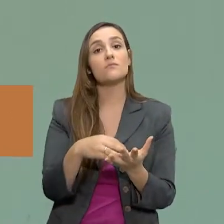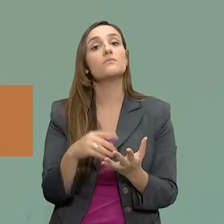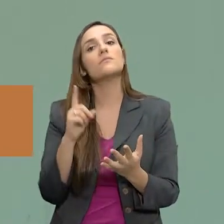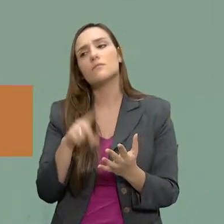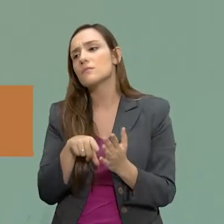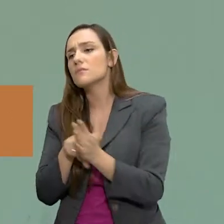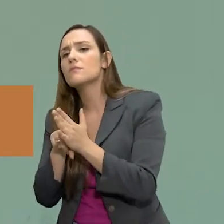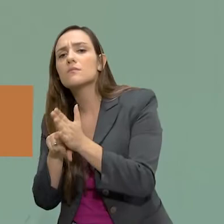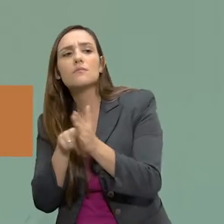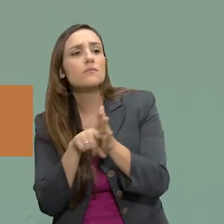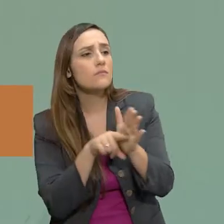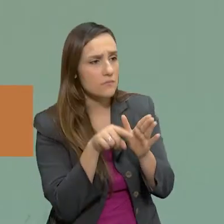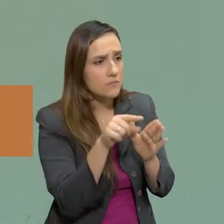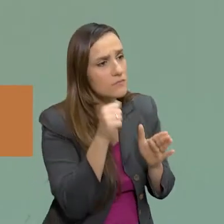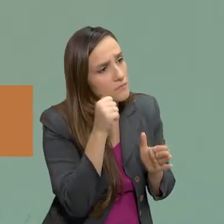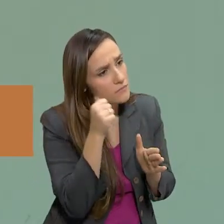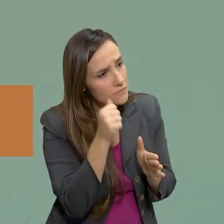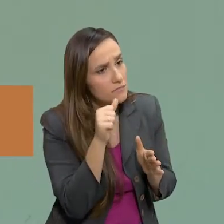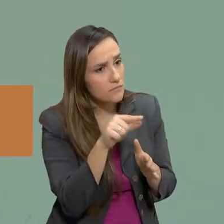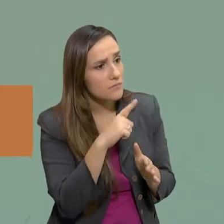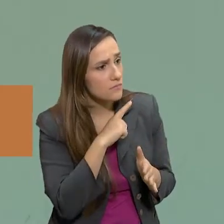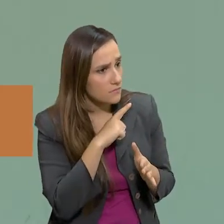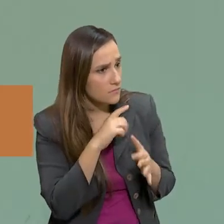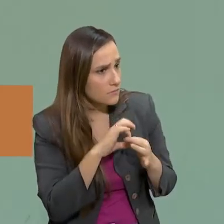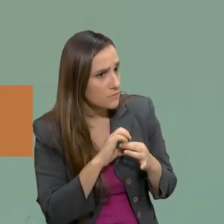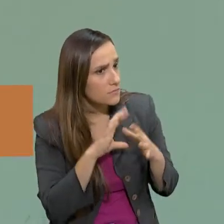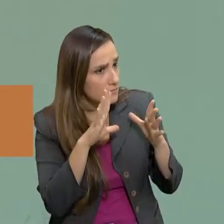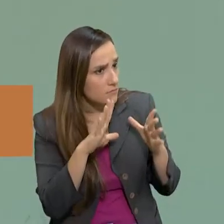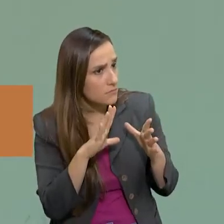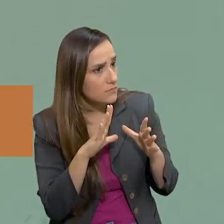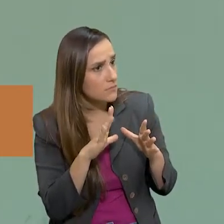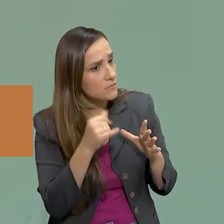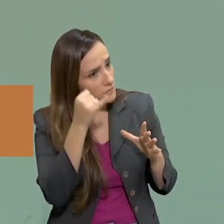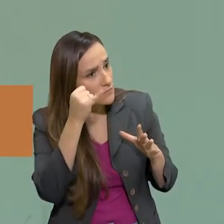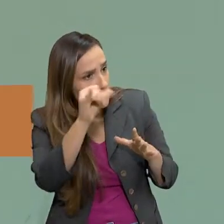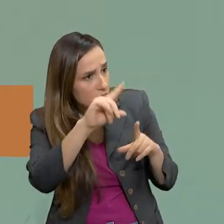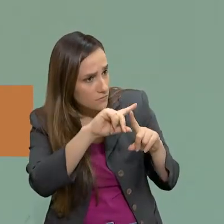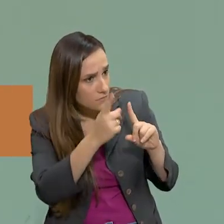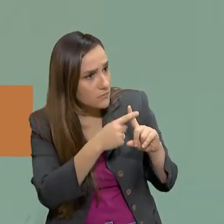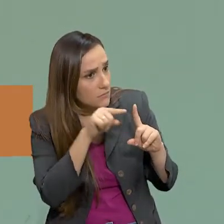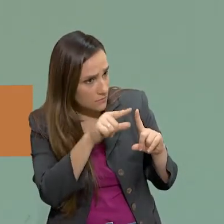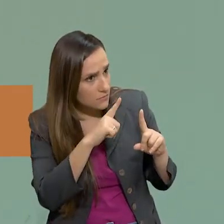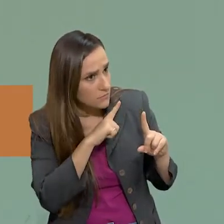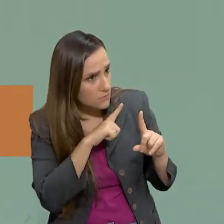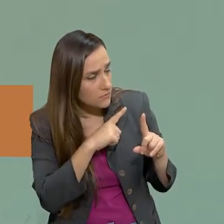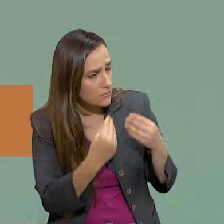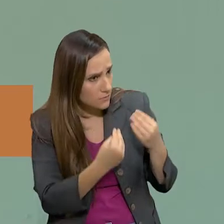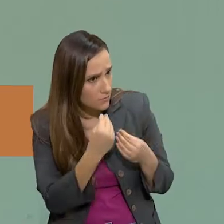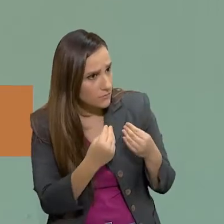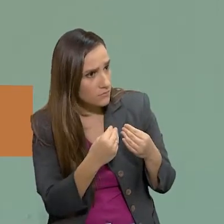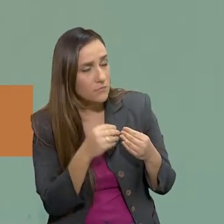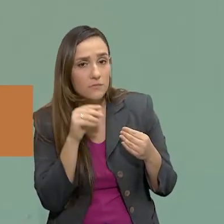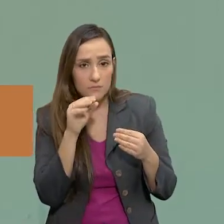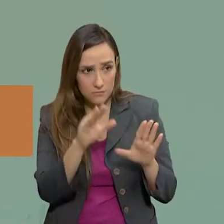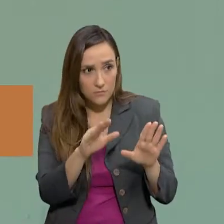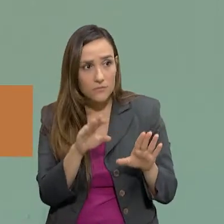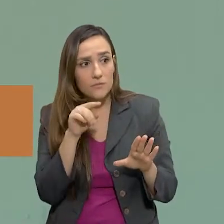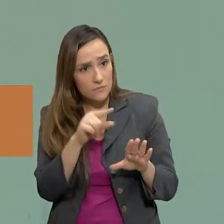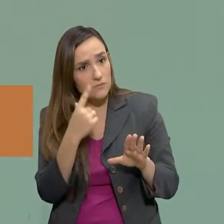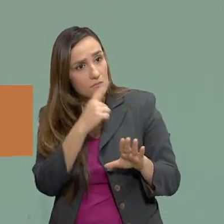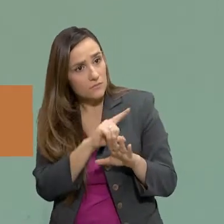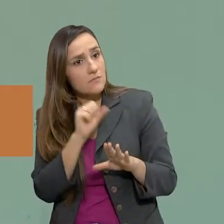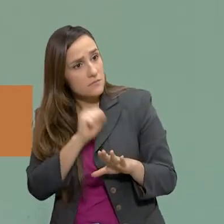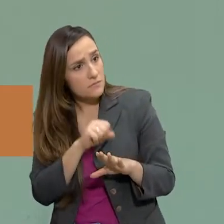procedimento, é verificar se todas as mulheres estão tendo acesso a todos os métodos contraceptivos e se elas estão conseguindo